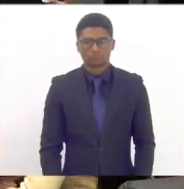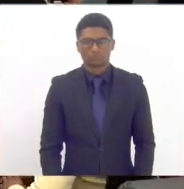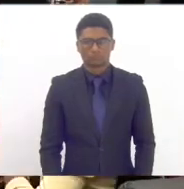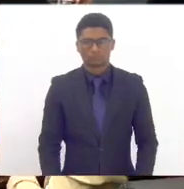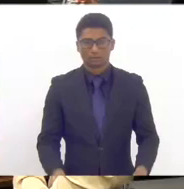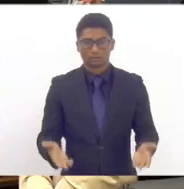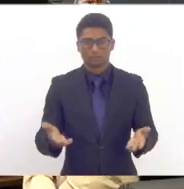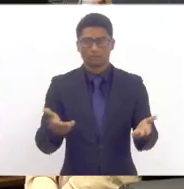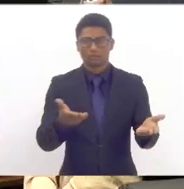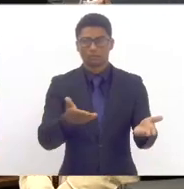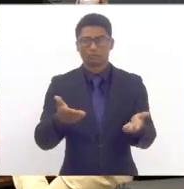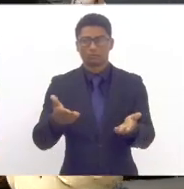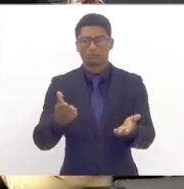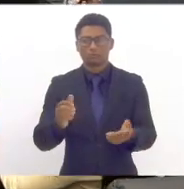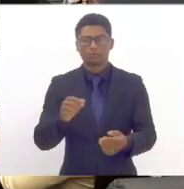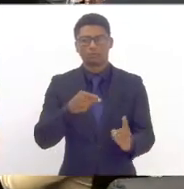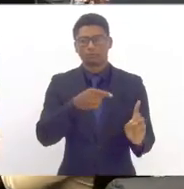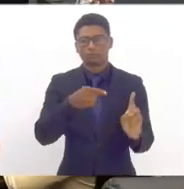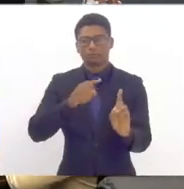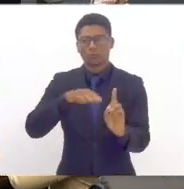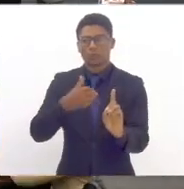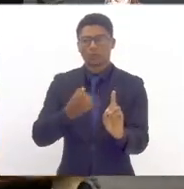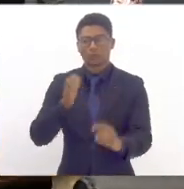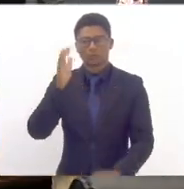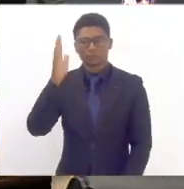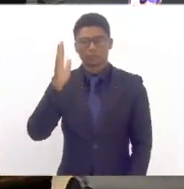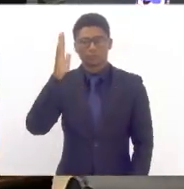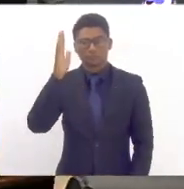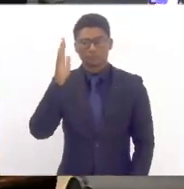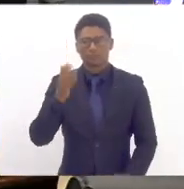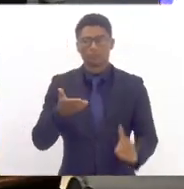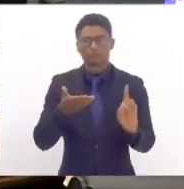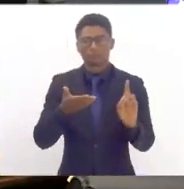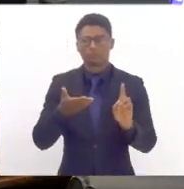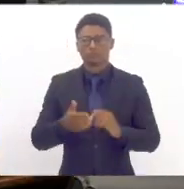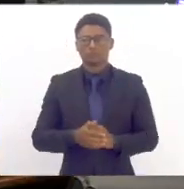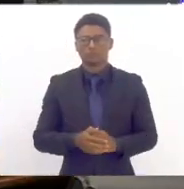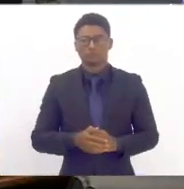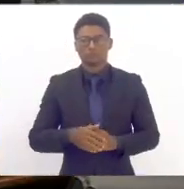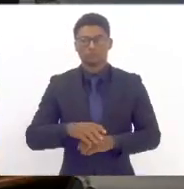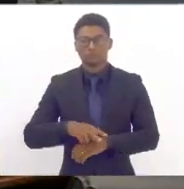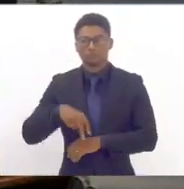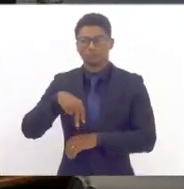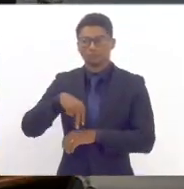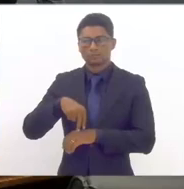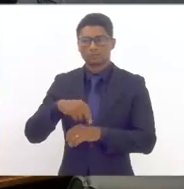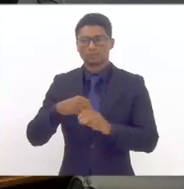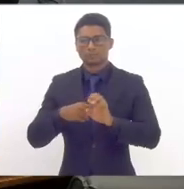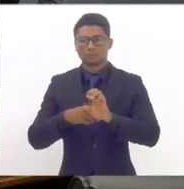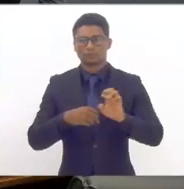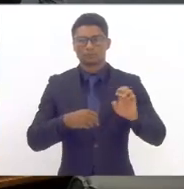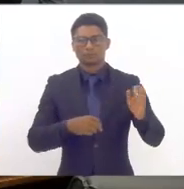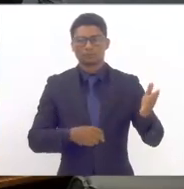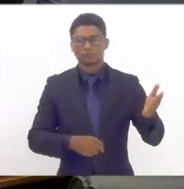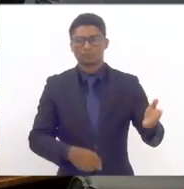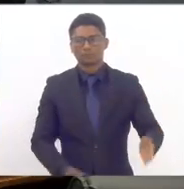Passo agora a palavra ao nosso homenageado. Vai à tribuna à esquerda.